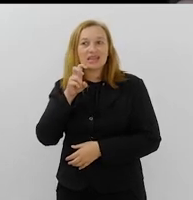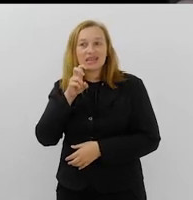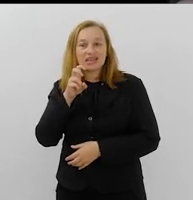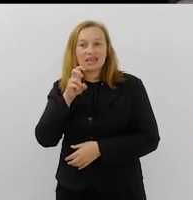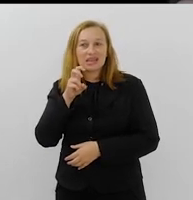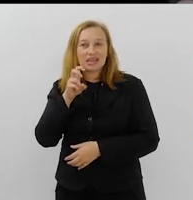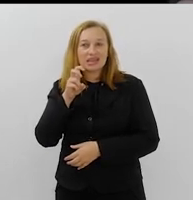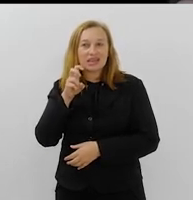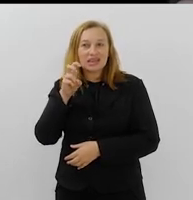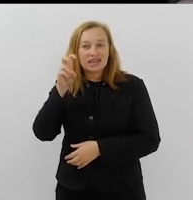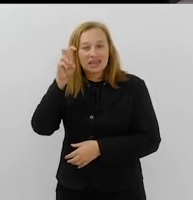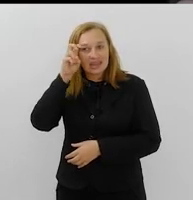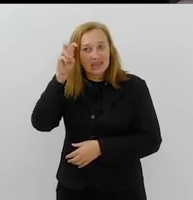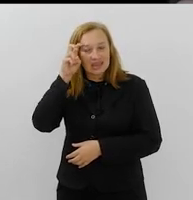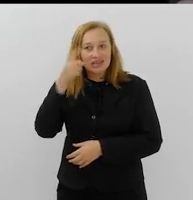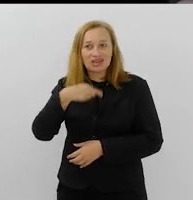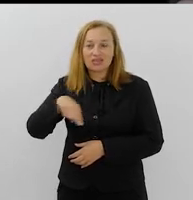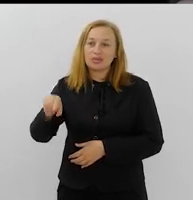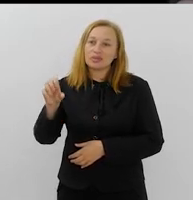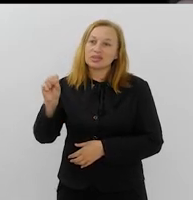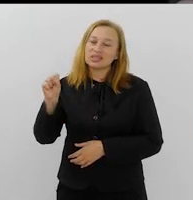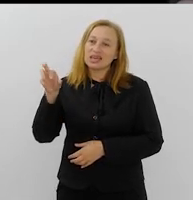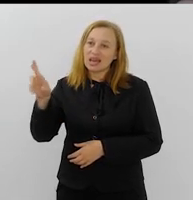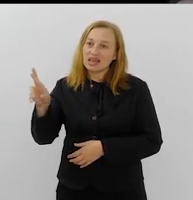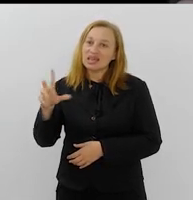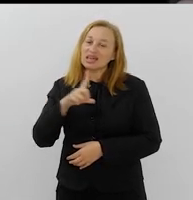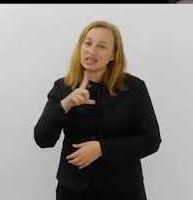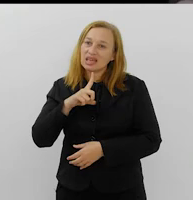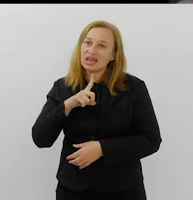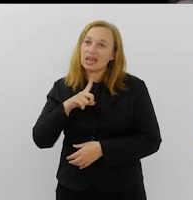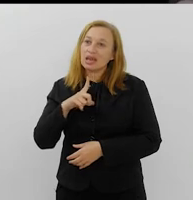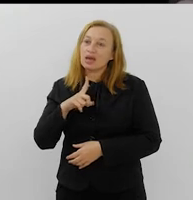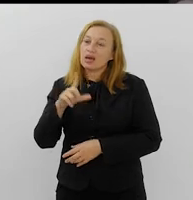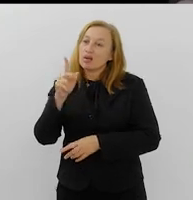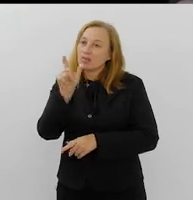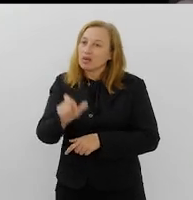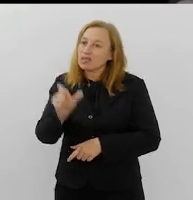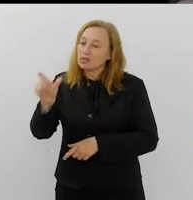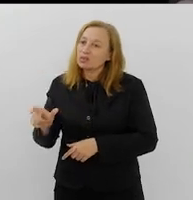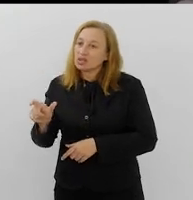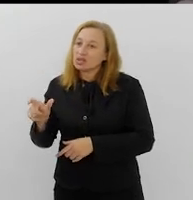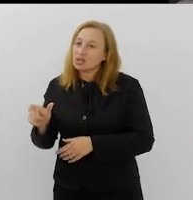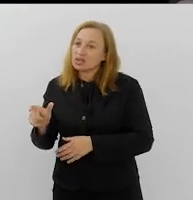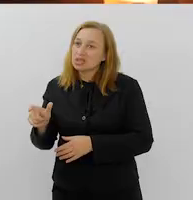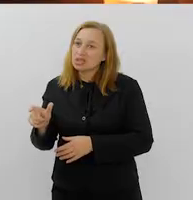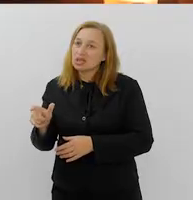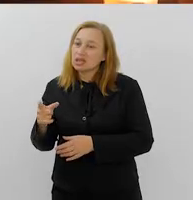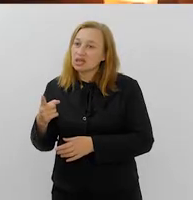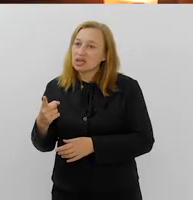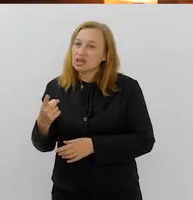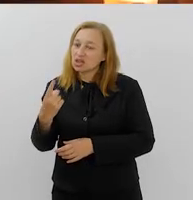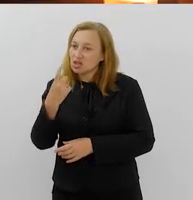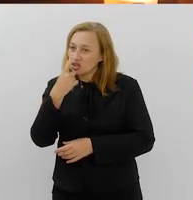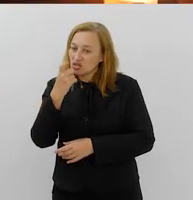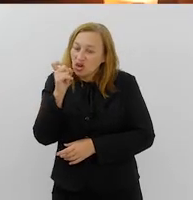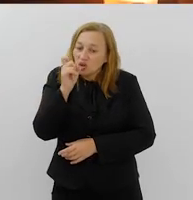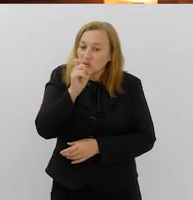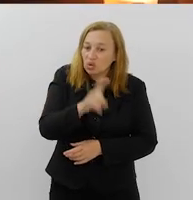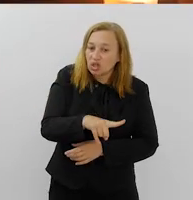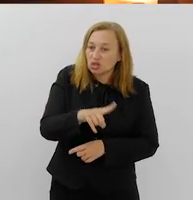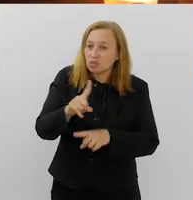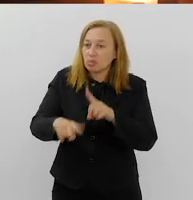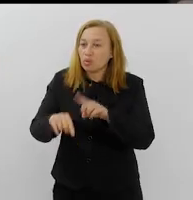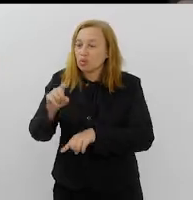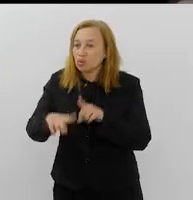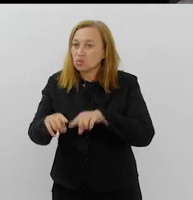ao CEASA, porque tem pessoas que preferem jogar fora do que simplesmente doar, né?